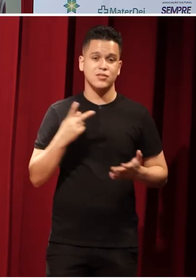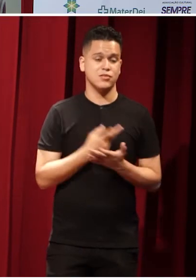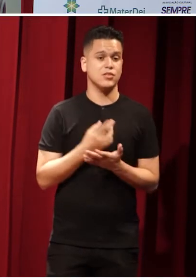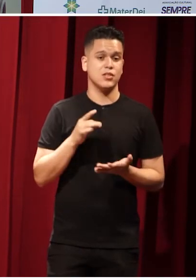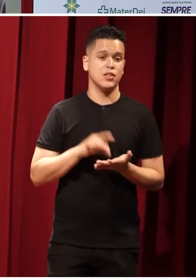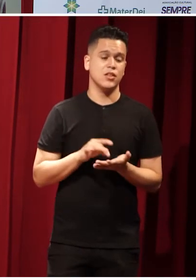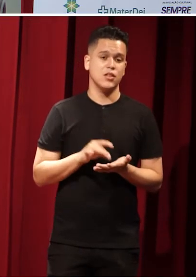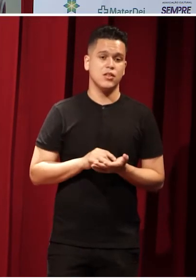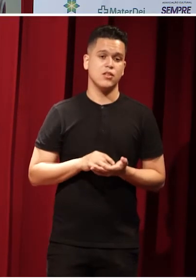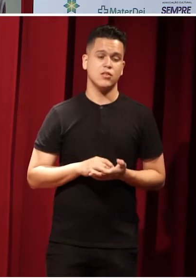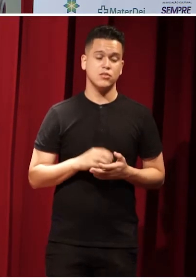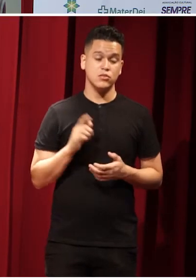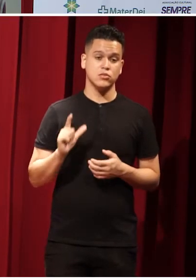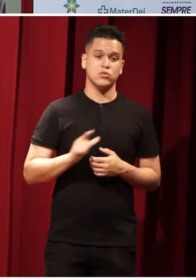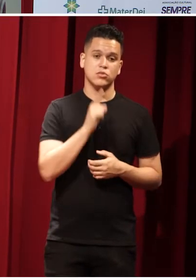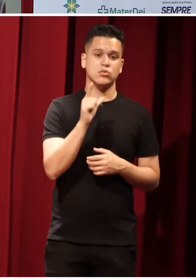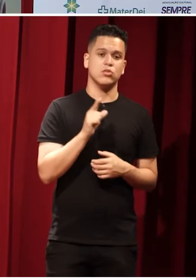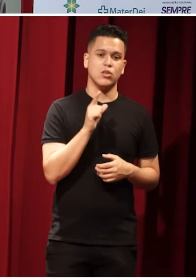obviamente,